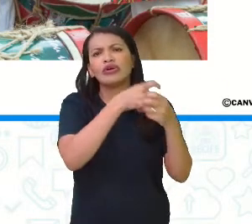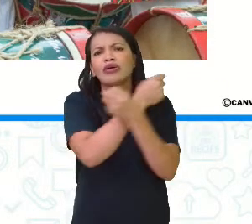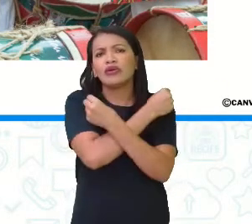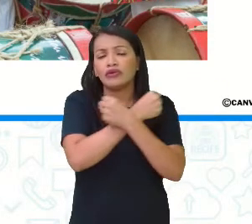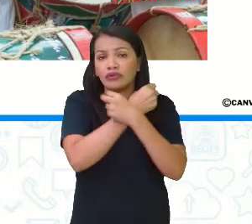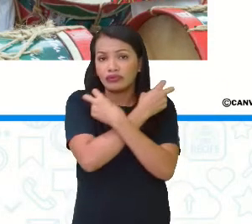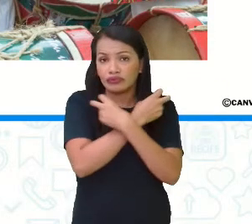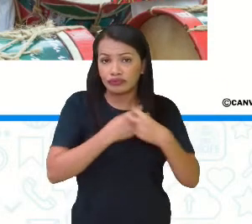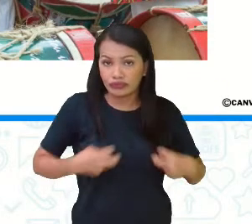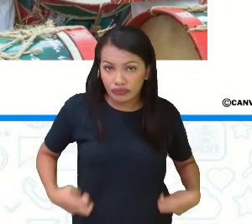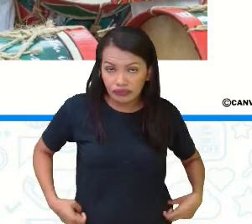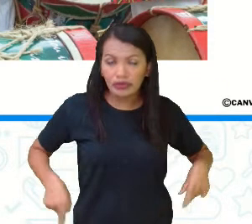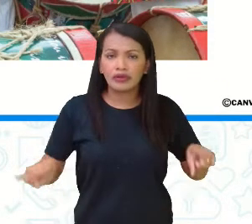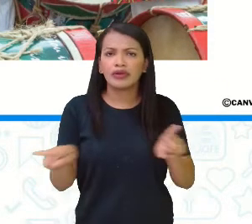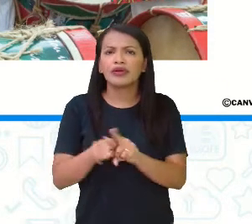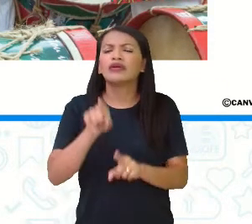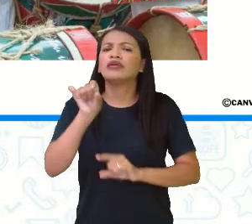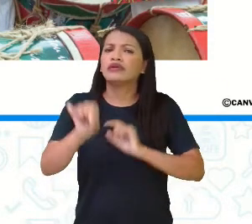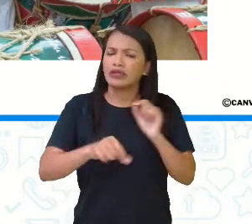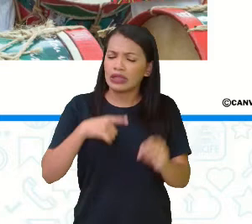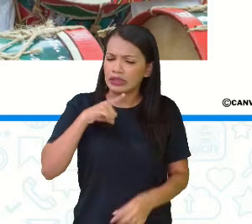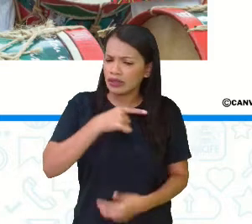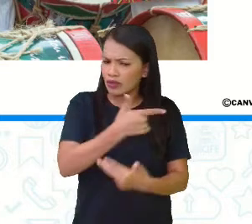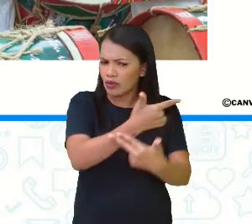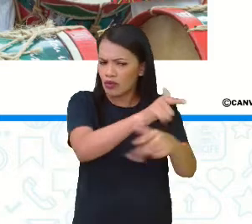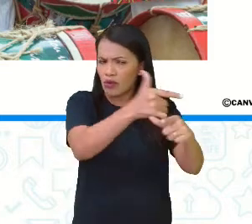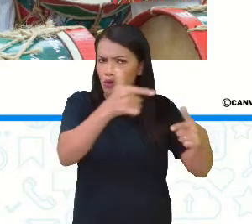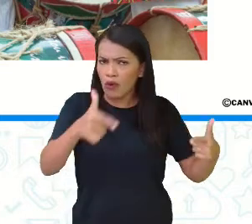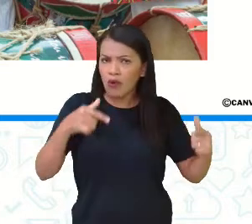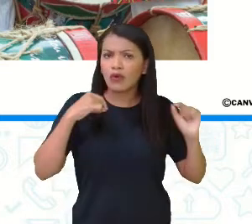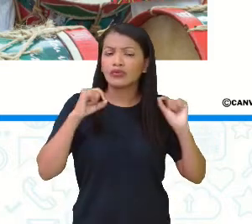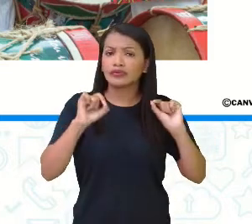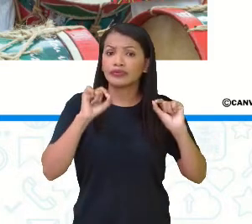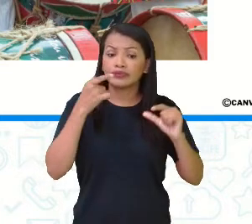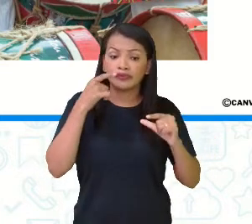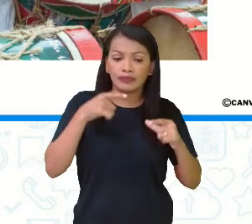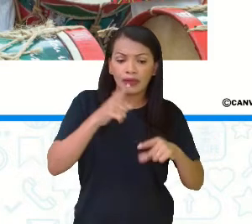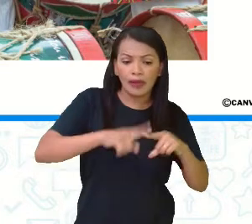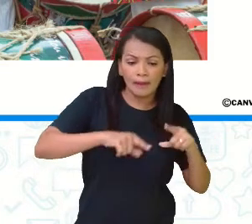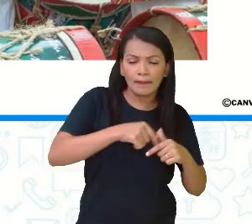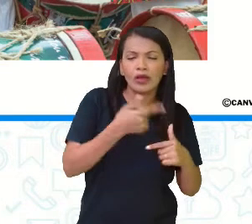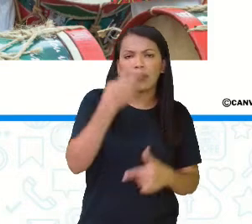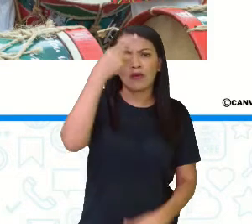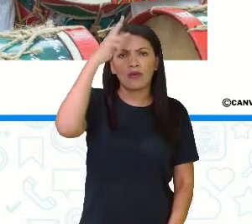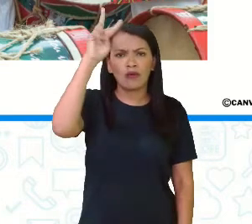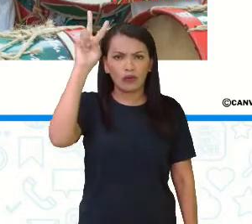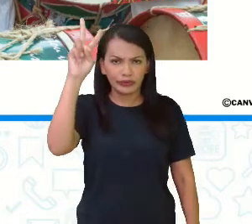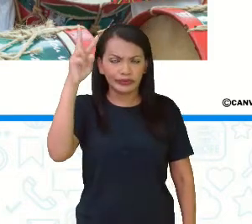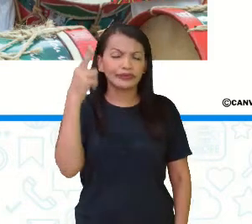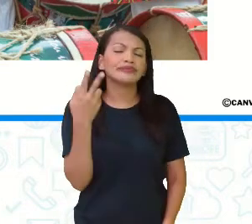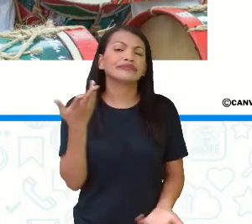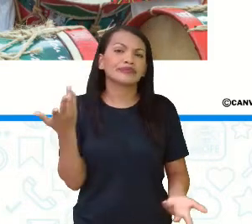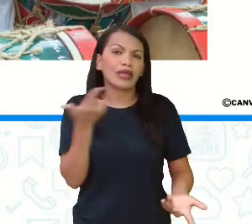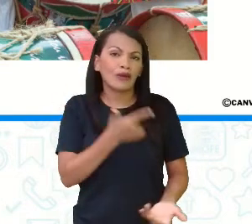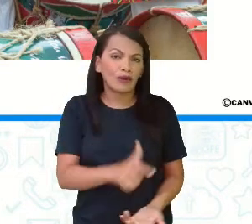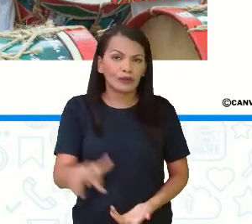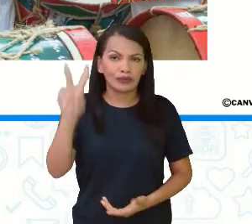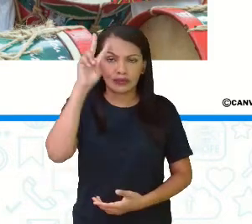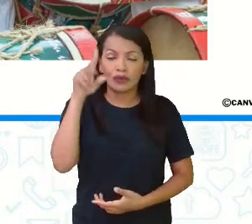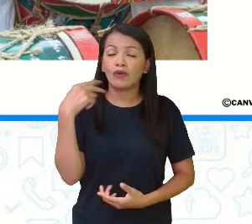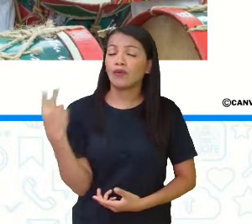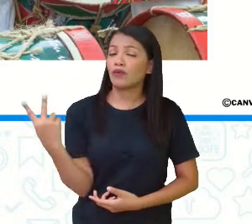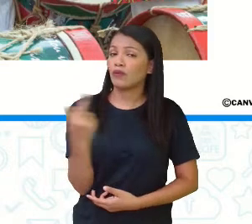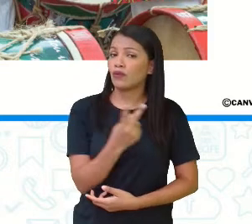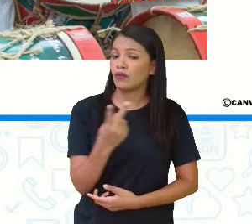ali. Esse maracatu rural já tem outros elementos, outros instrumentos, uma outra história. Os dois são aí maracatu. A